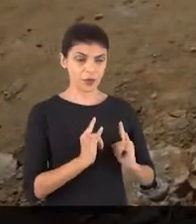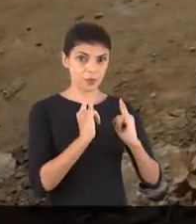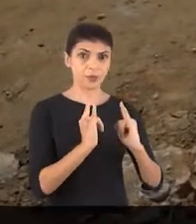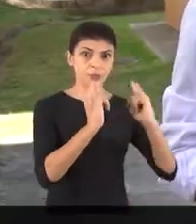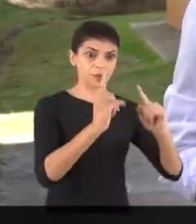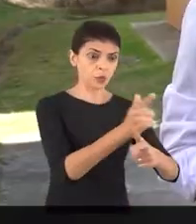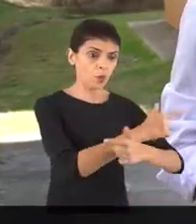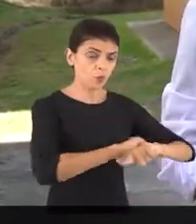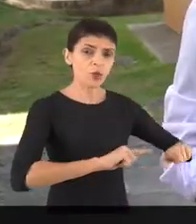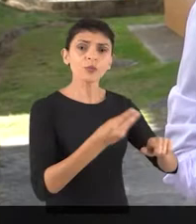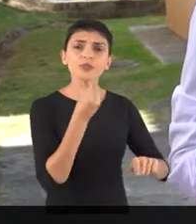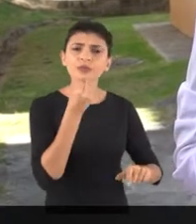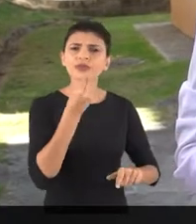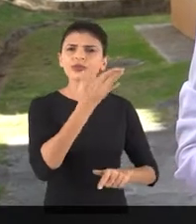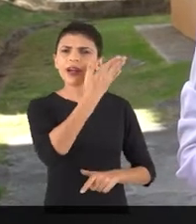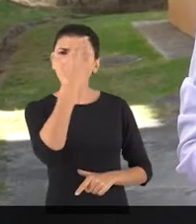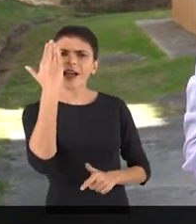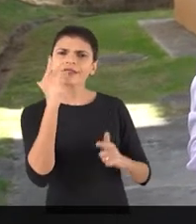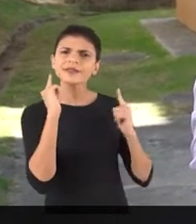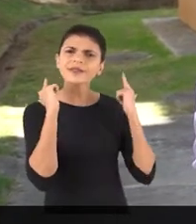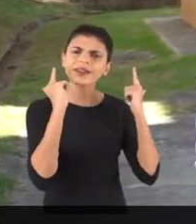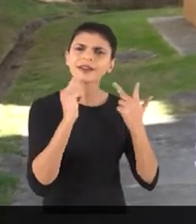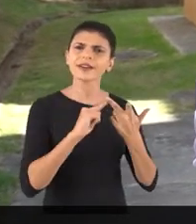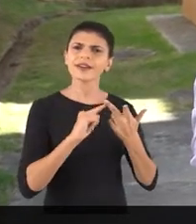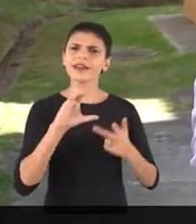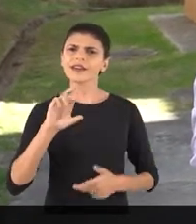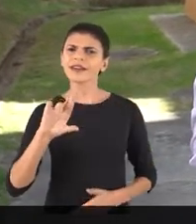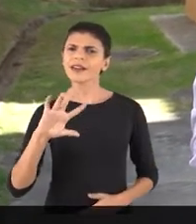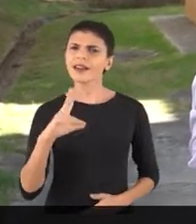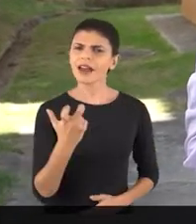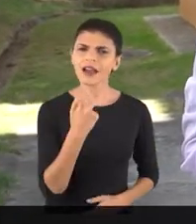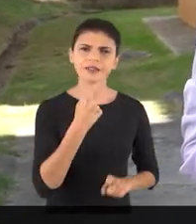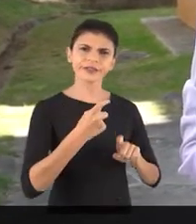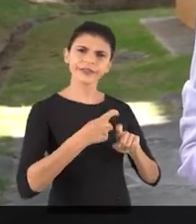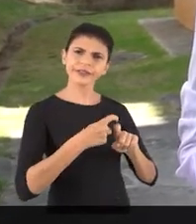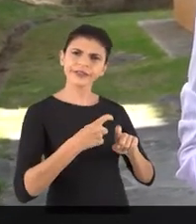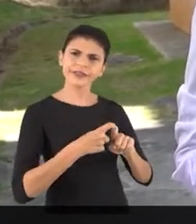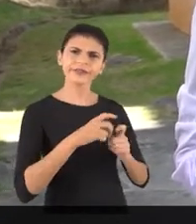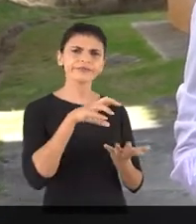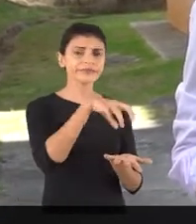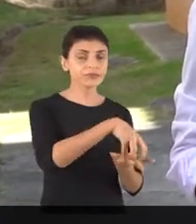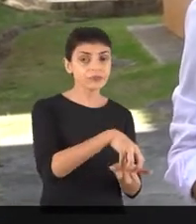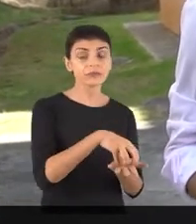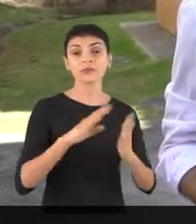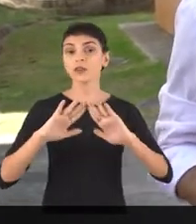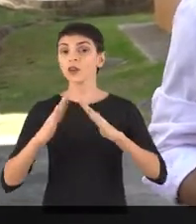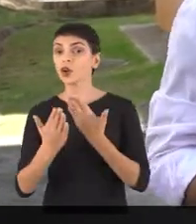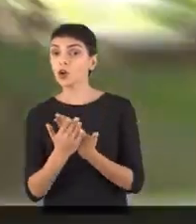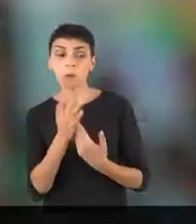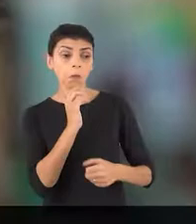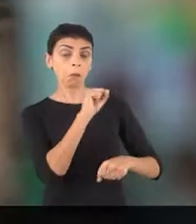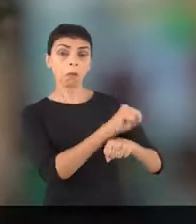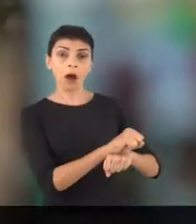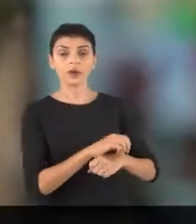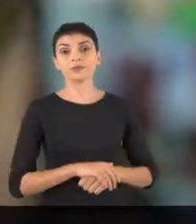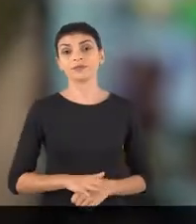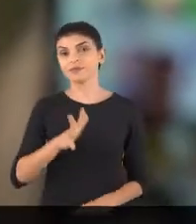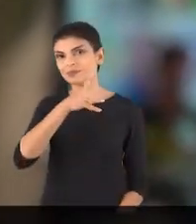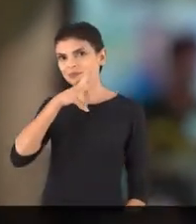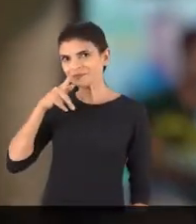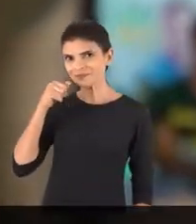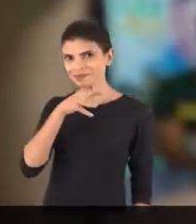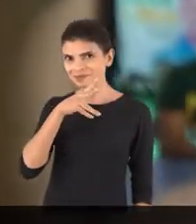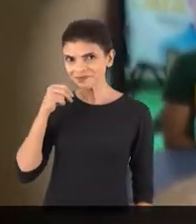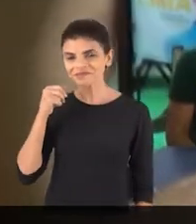uma infraestrutura de lazer, uma creche, uma clínica, um colégio, então, e que está parado. No Largo do